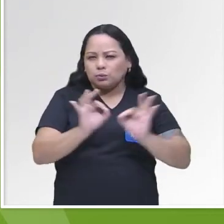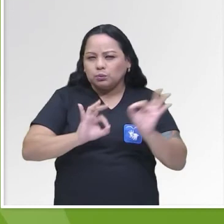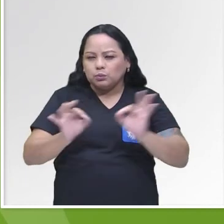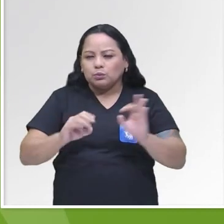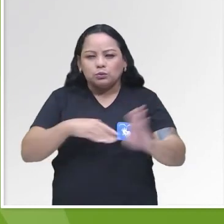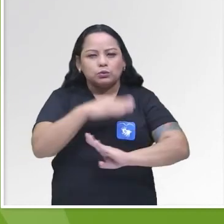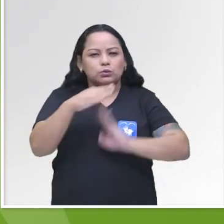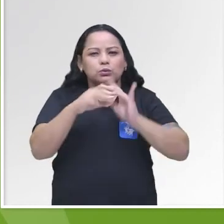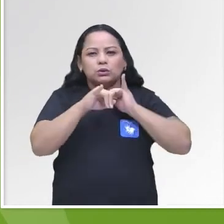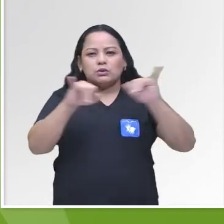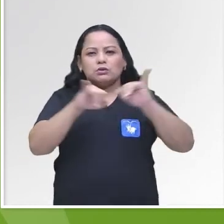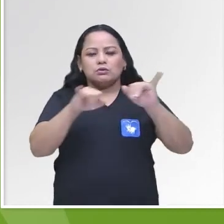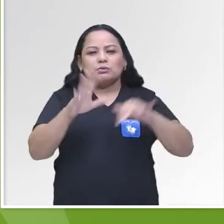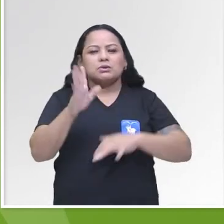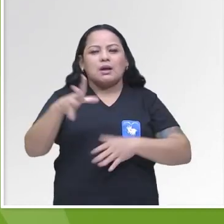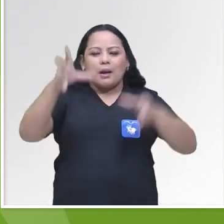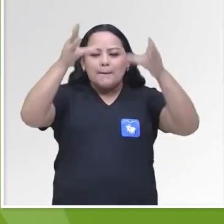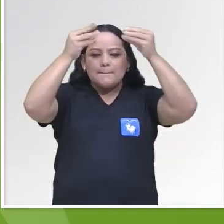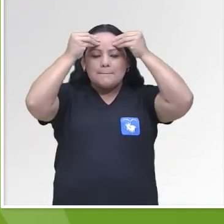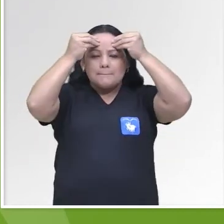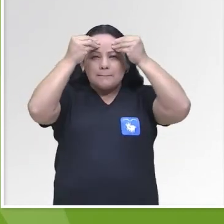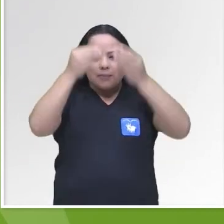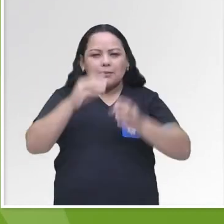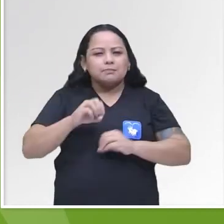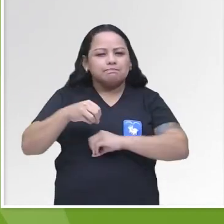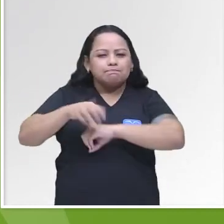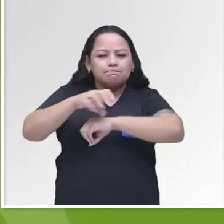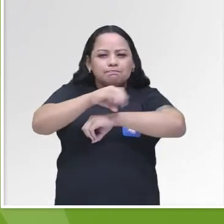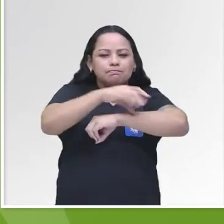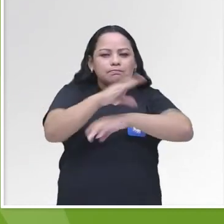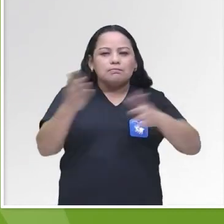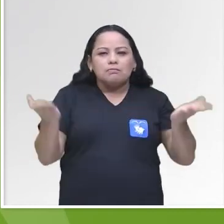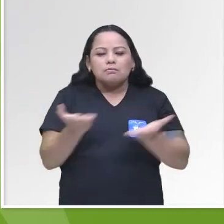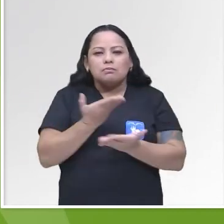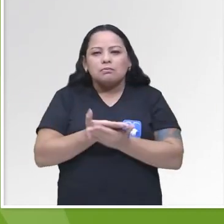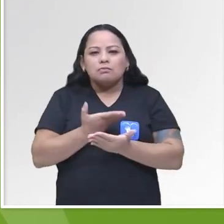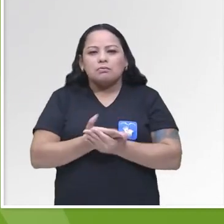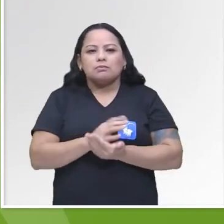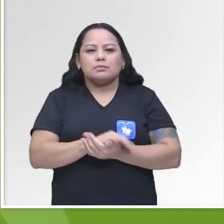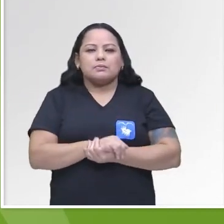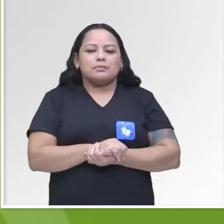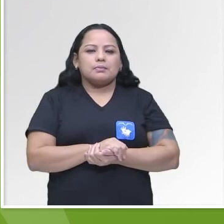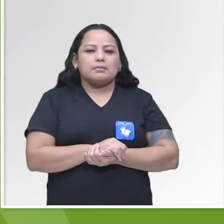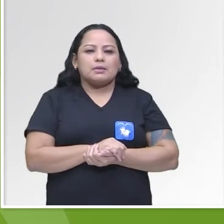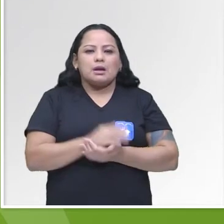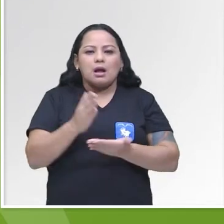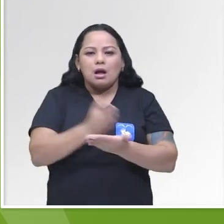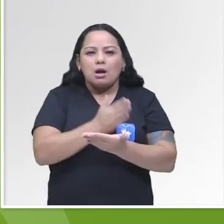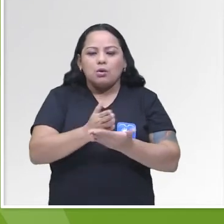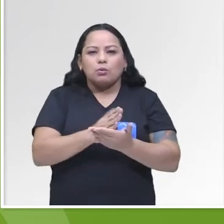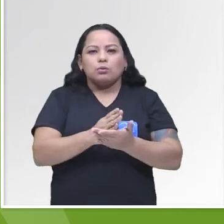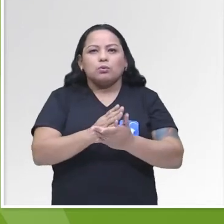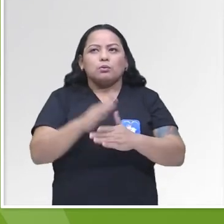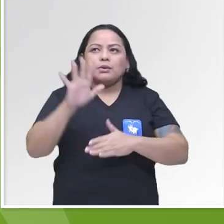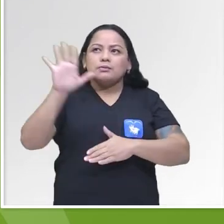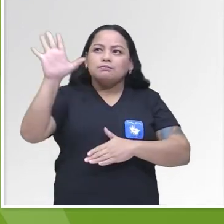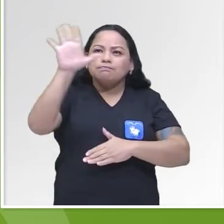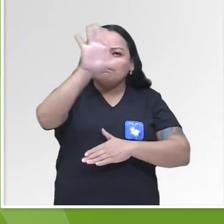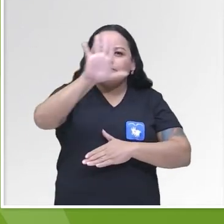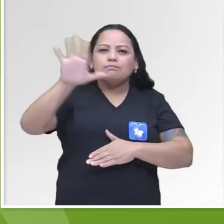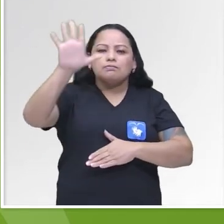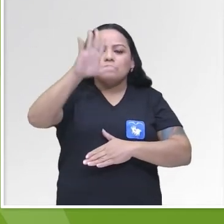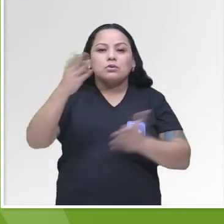as informações que a gente adquiriu, né, durante a aula, tá bom? Então, nós temos algumas fórmulas e a gente vai